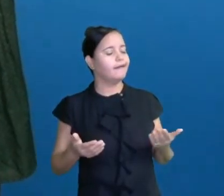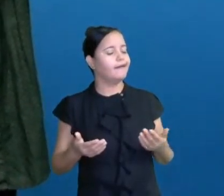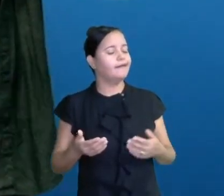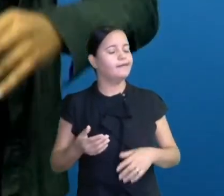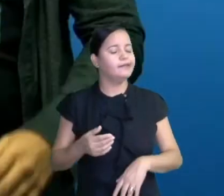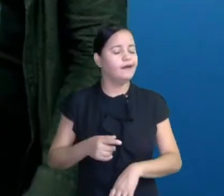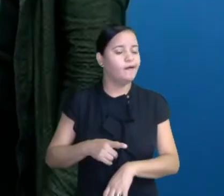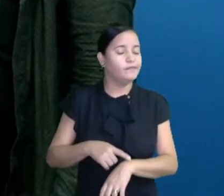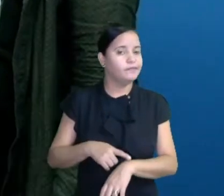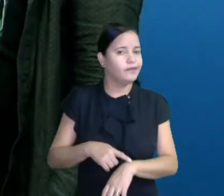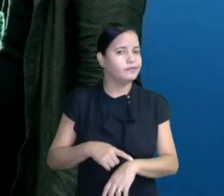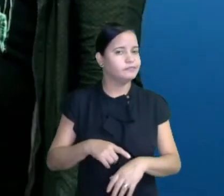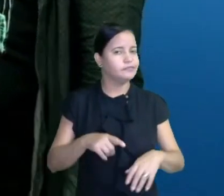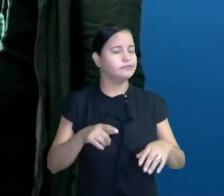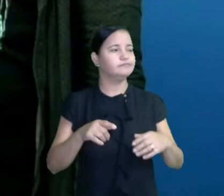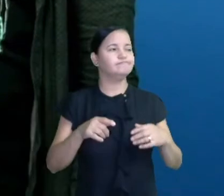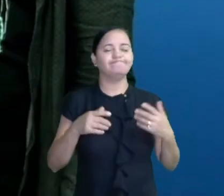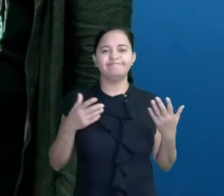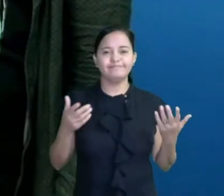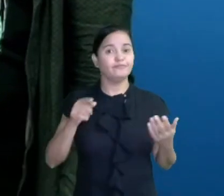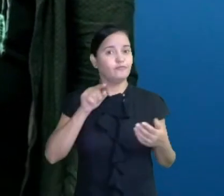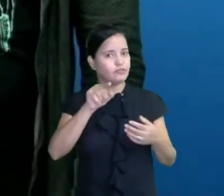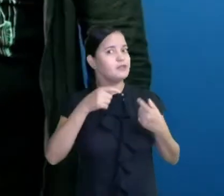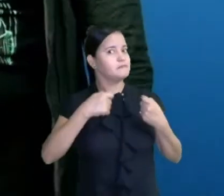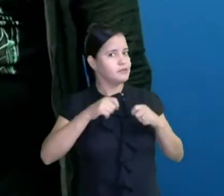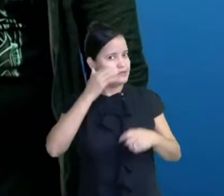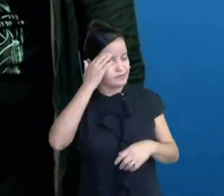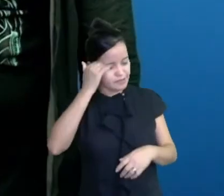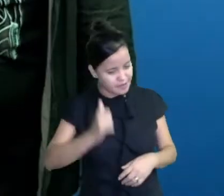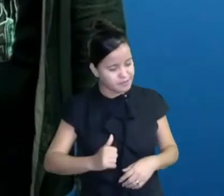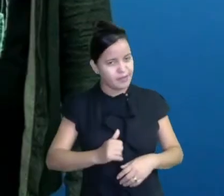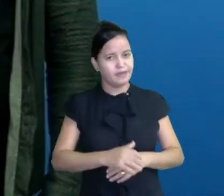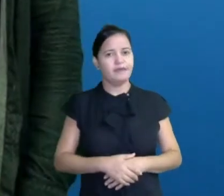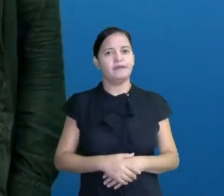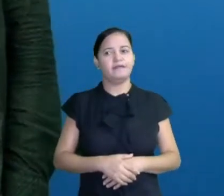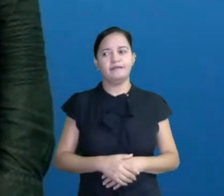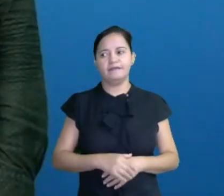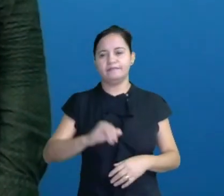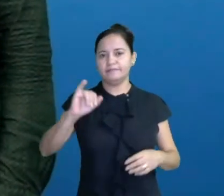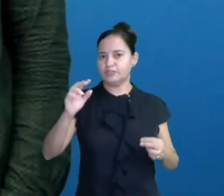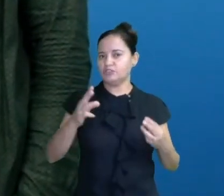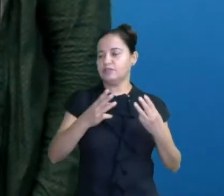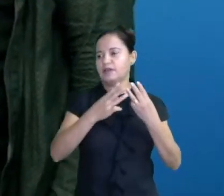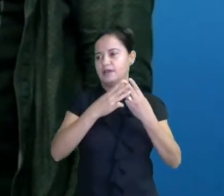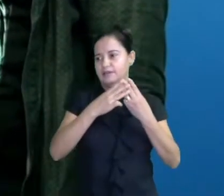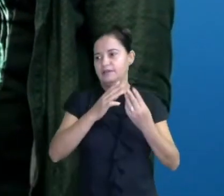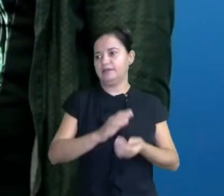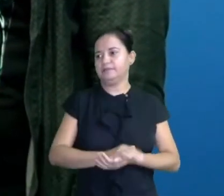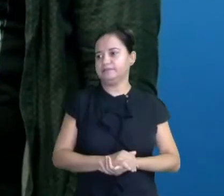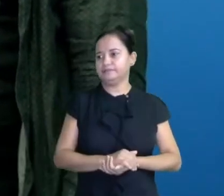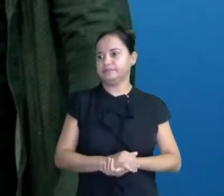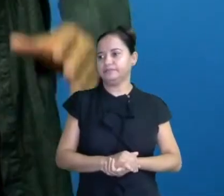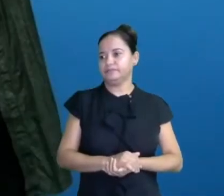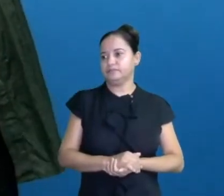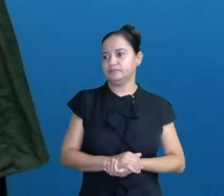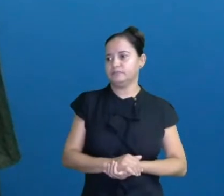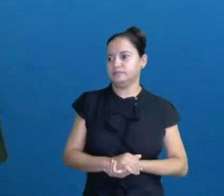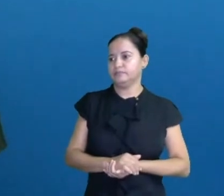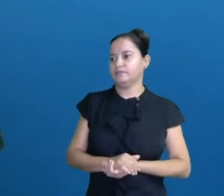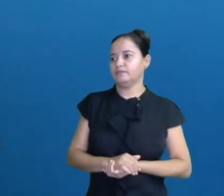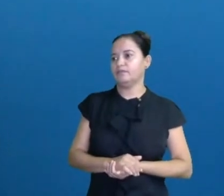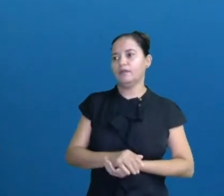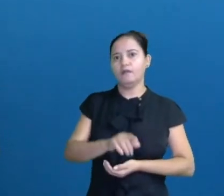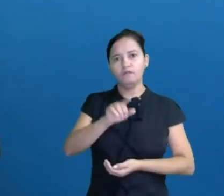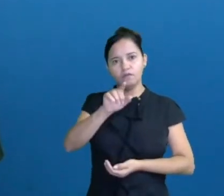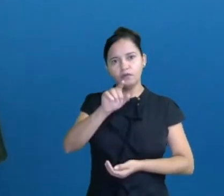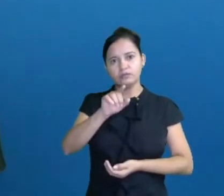muito importante, que é você precisa saber. Produção, vamos para o nosso próximo slide, por favor. E aí, ó,